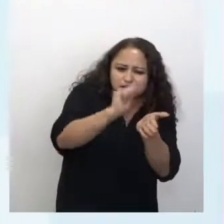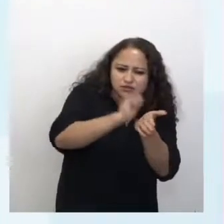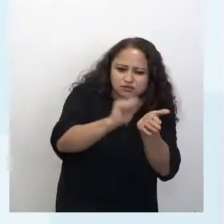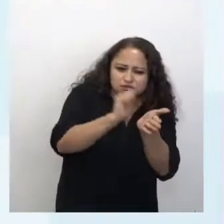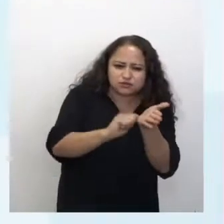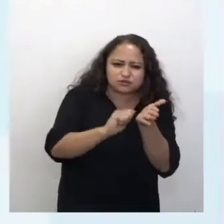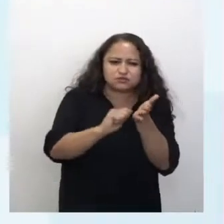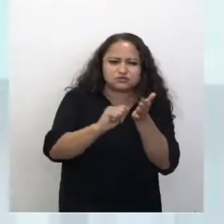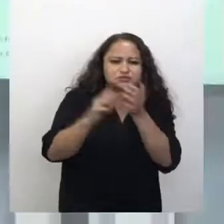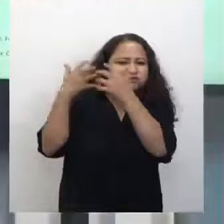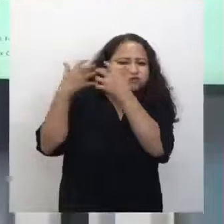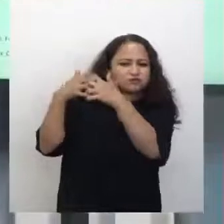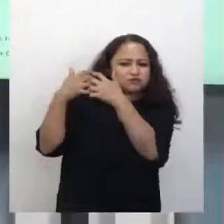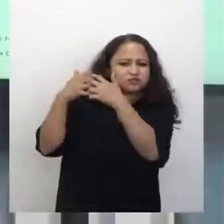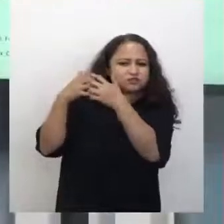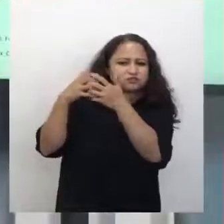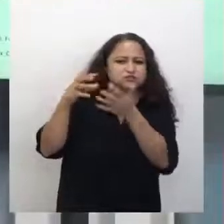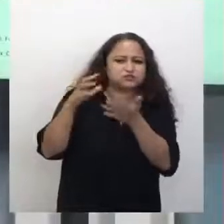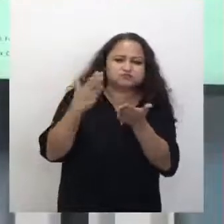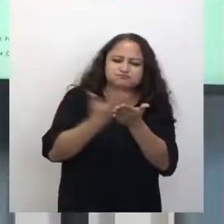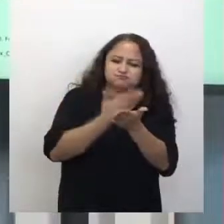E claro, né? Quem